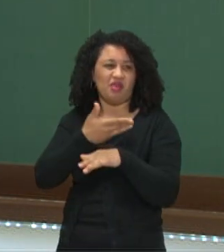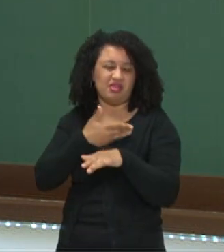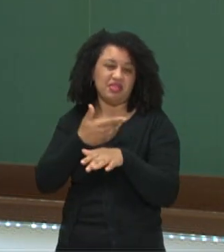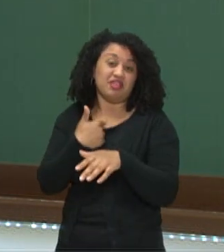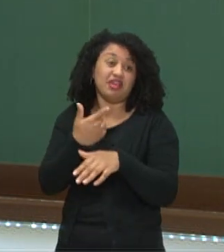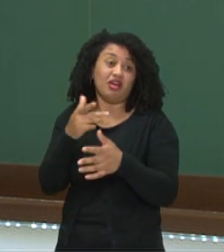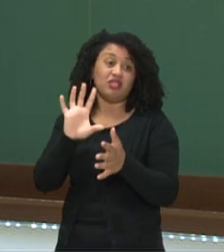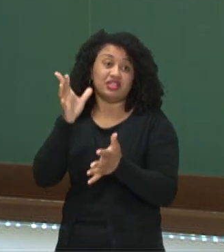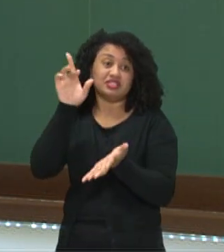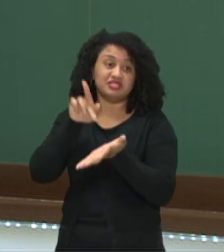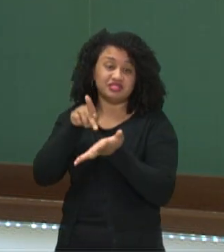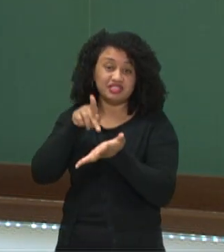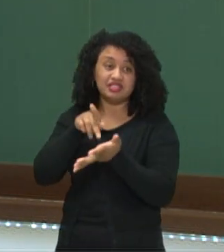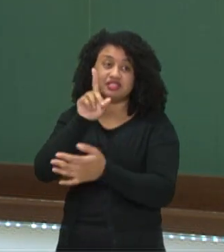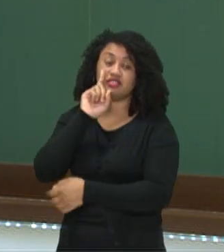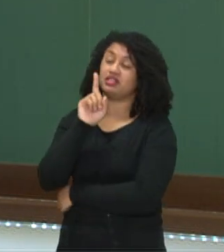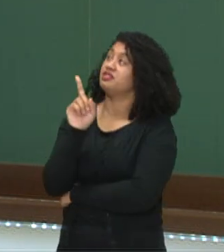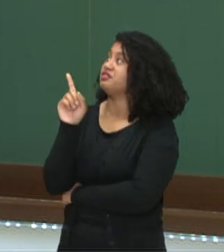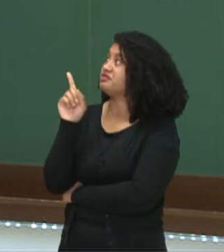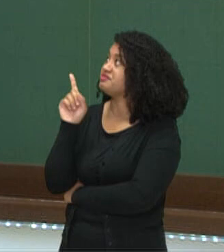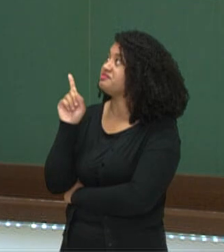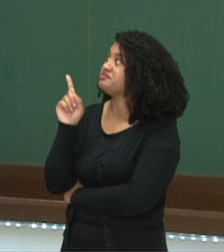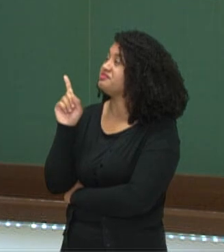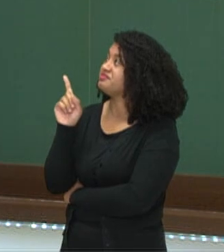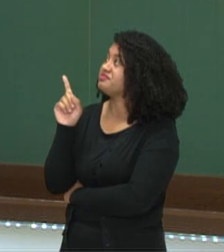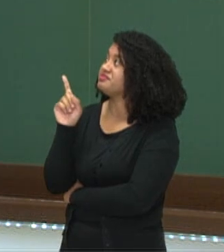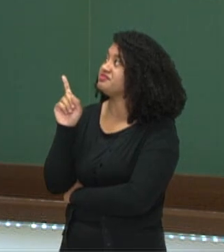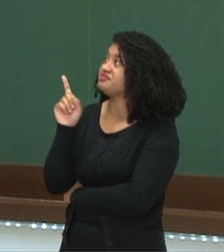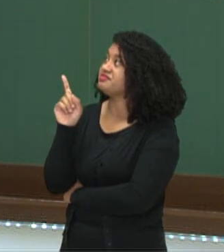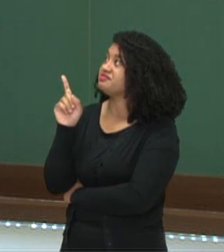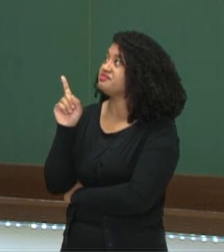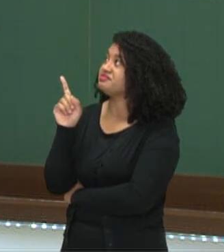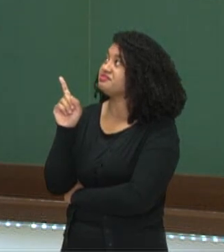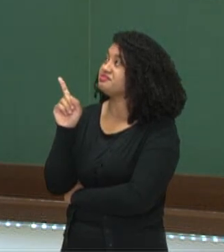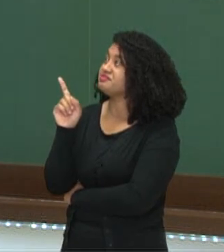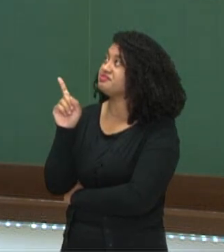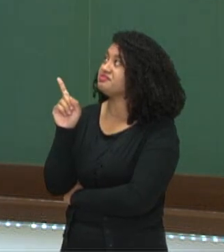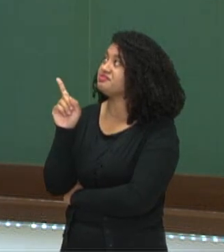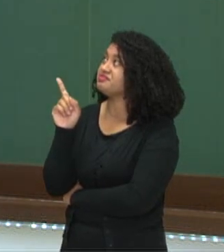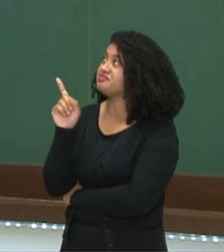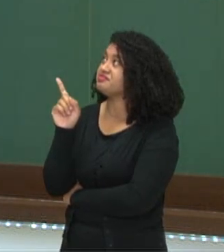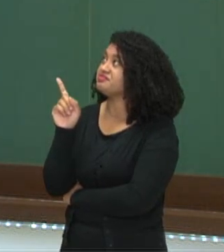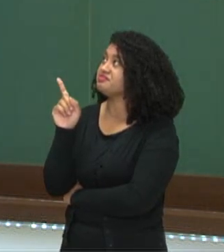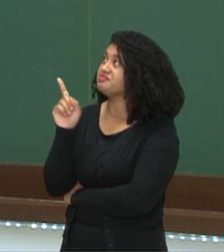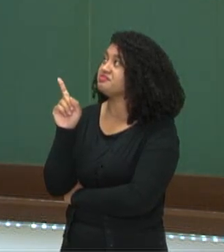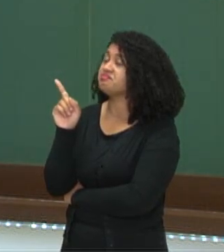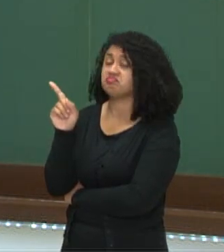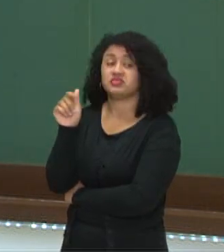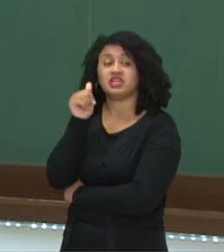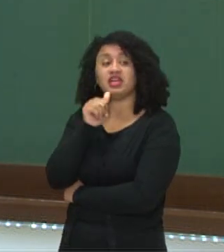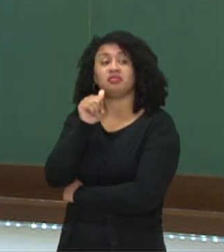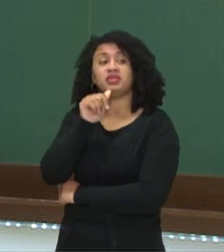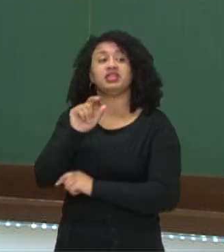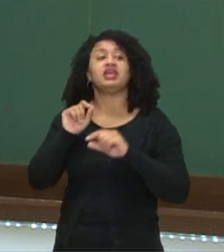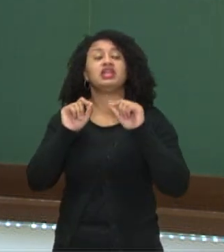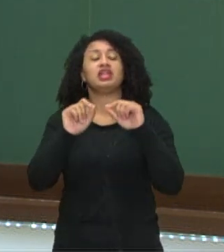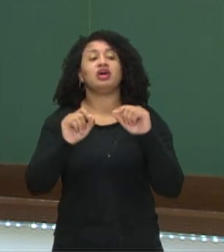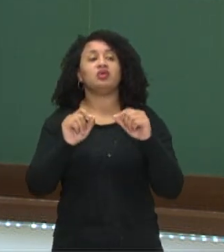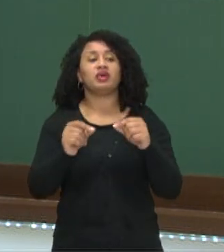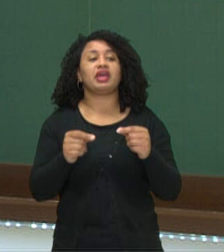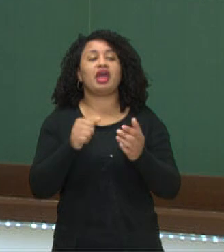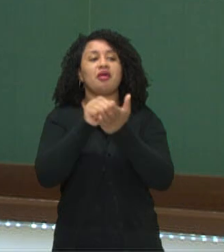Então, o que acontece aqui? Essa moça aqui, ela está, que ela tem uma massa menor, O